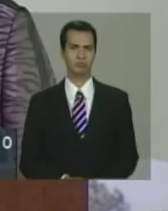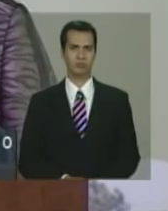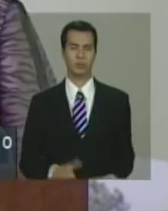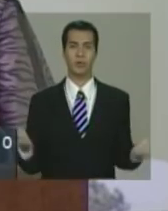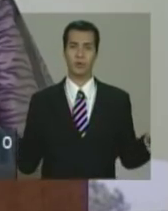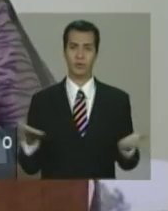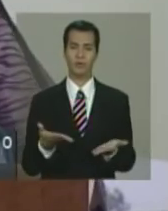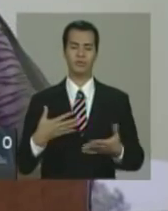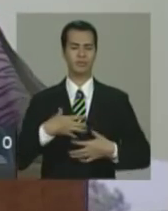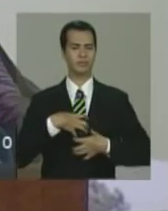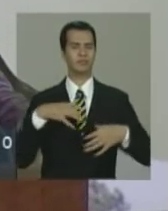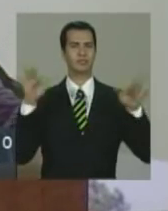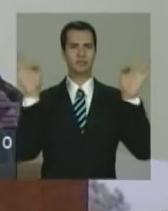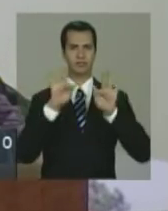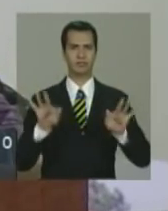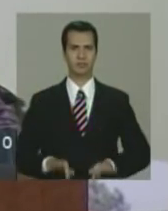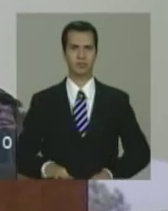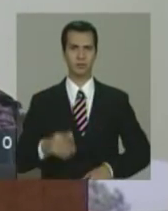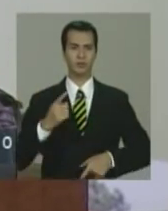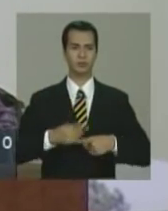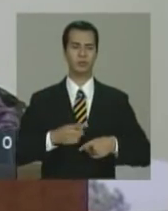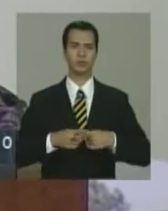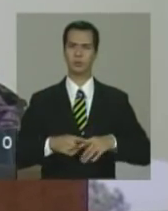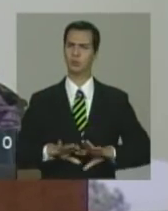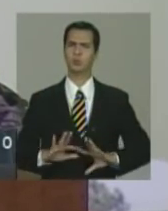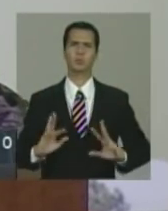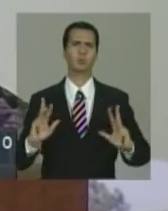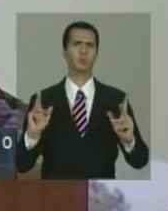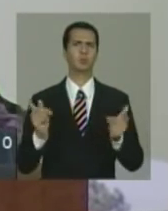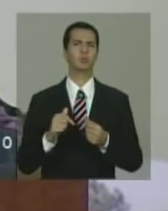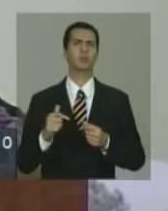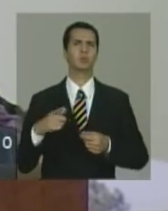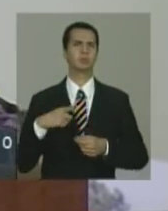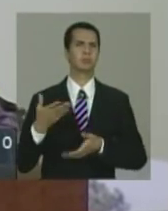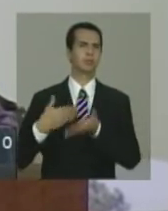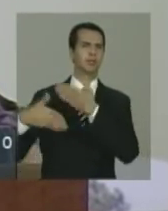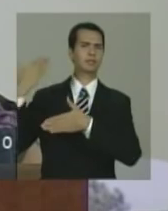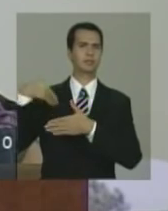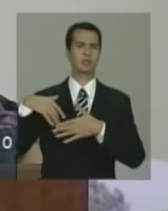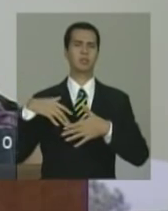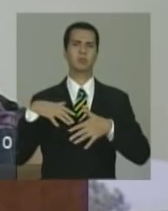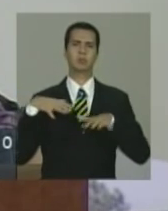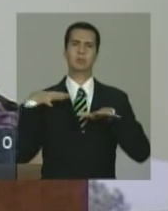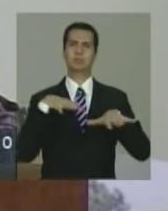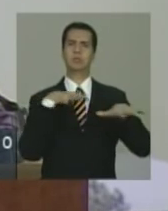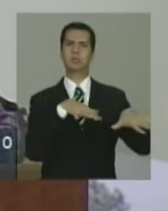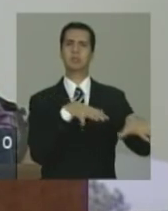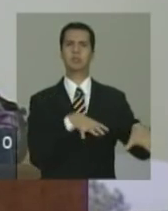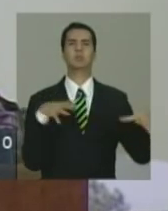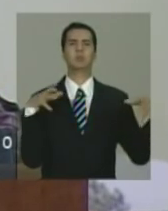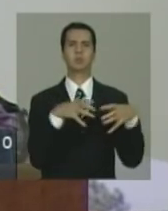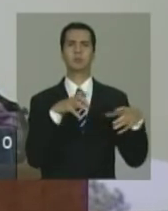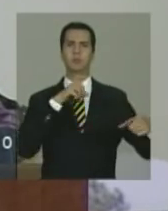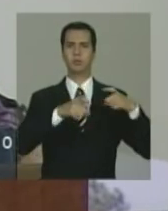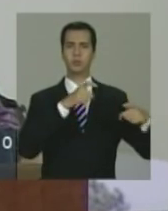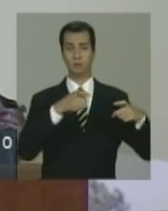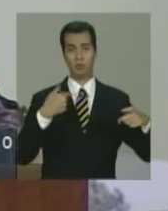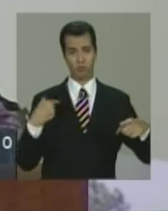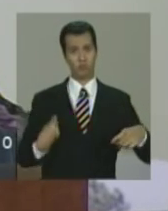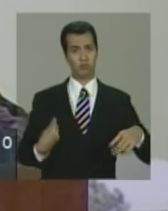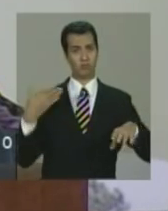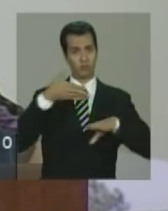fico muito feliz, porque em todos os gritos da terra que eu participei, em das marchas da Margarida, uma